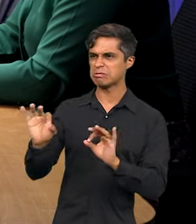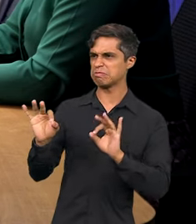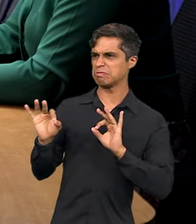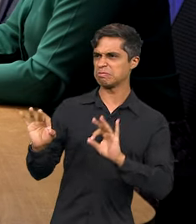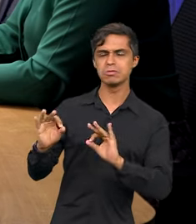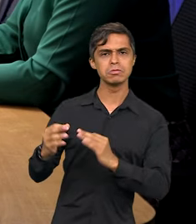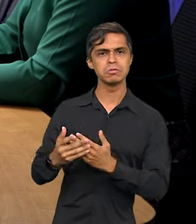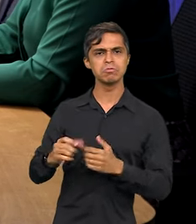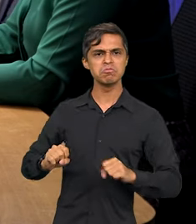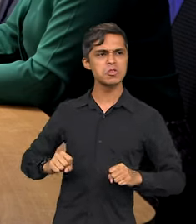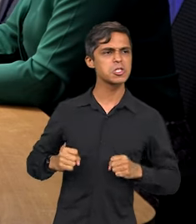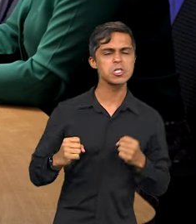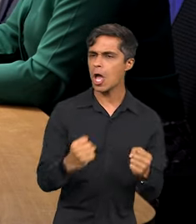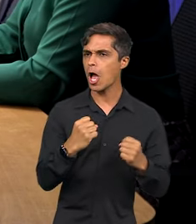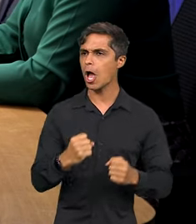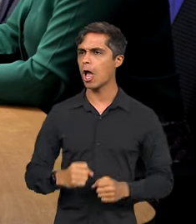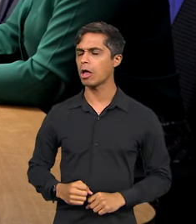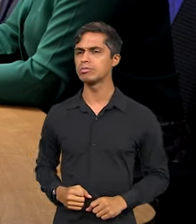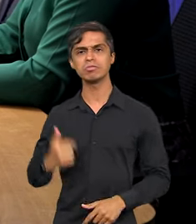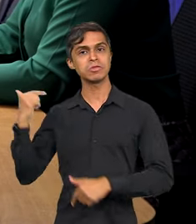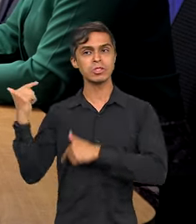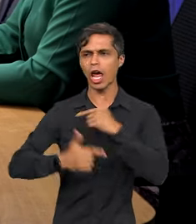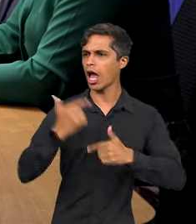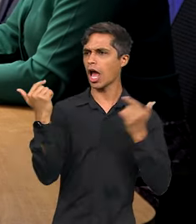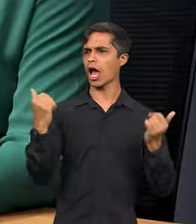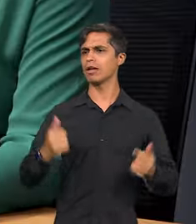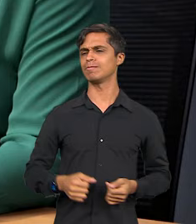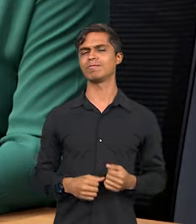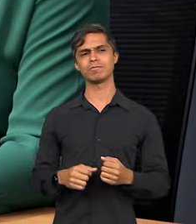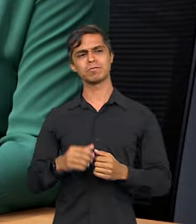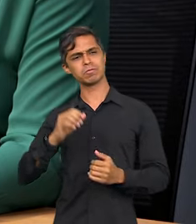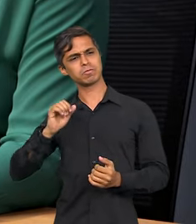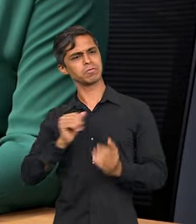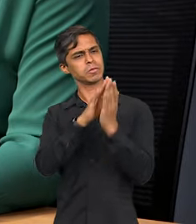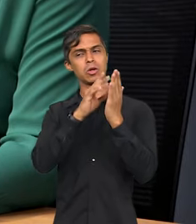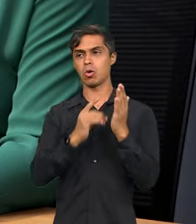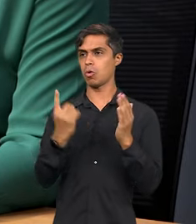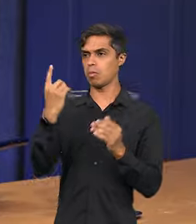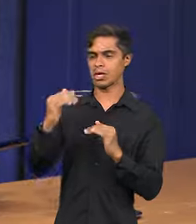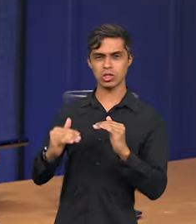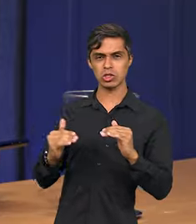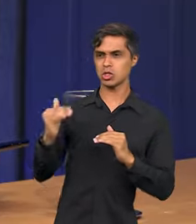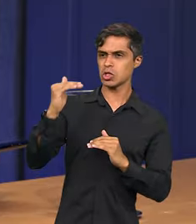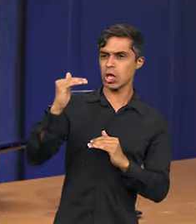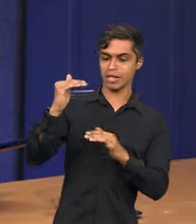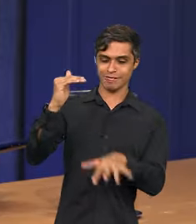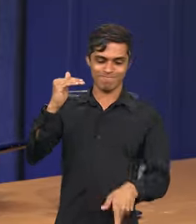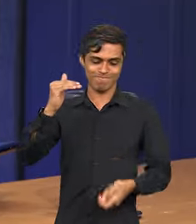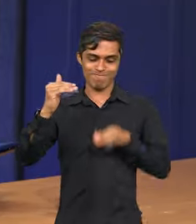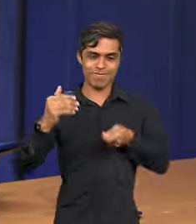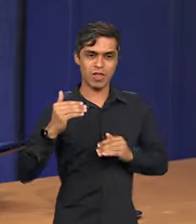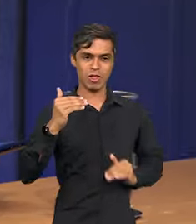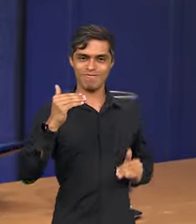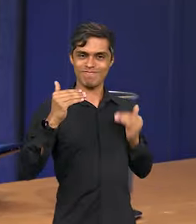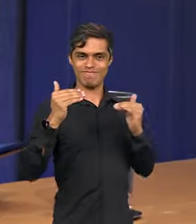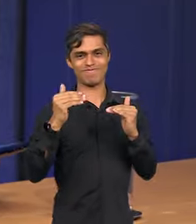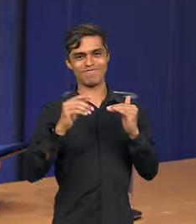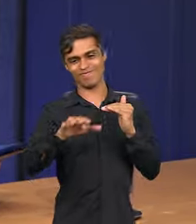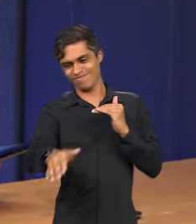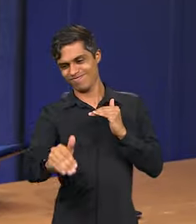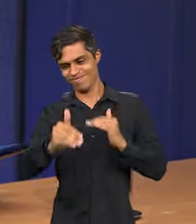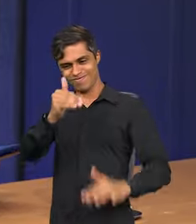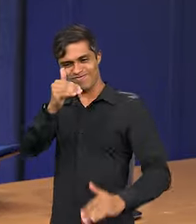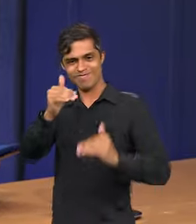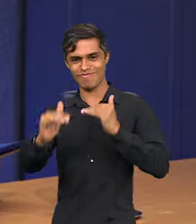vocês combativas trabalhando né para aquele esquema de que uma que sobe puxa a outra a gente ainda não pode